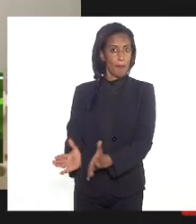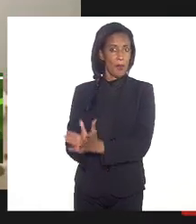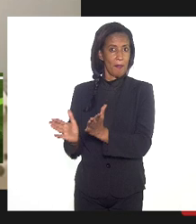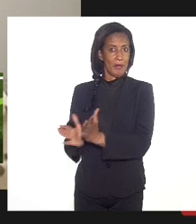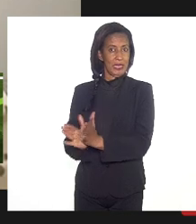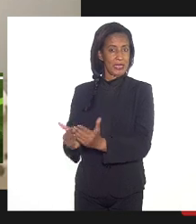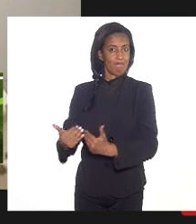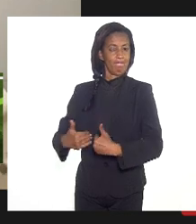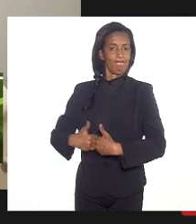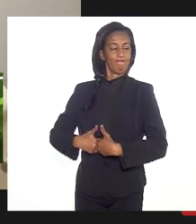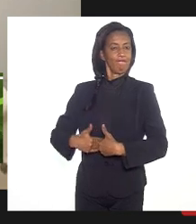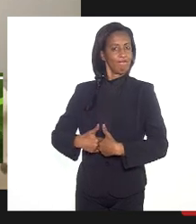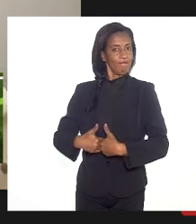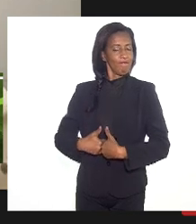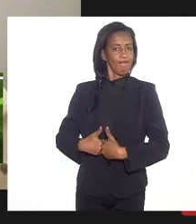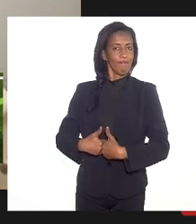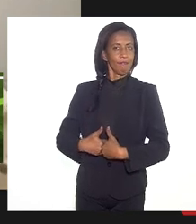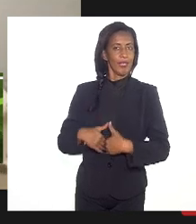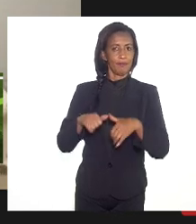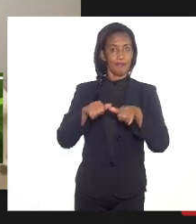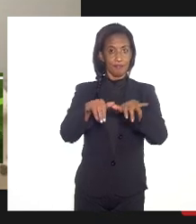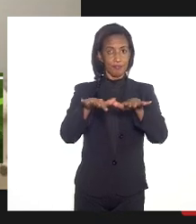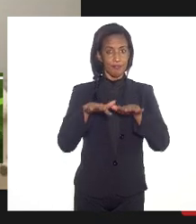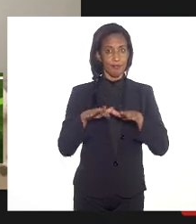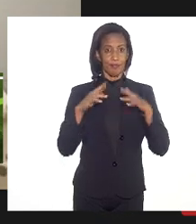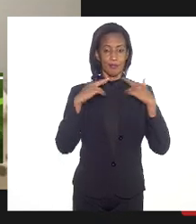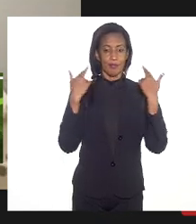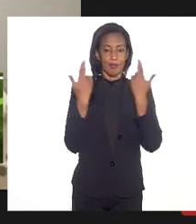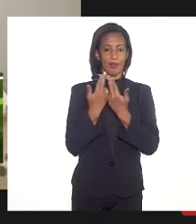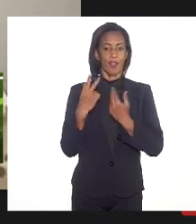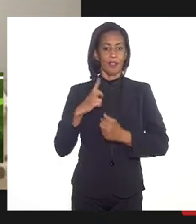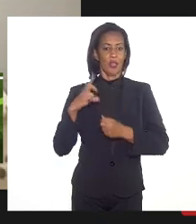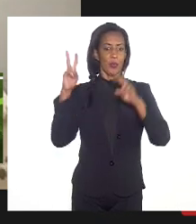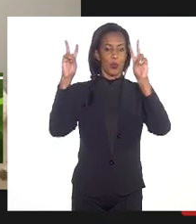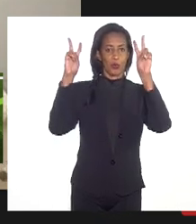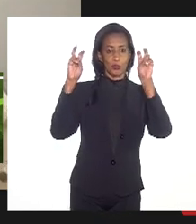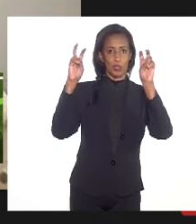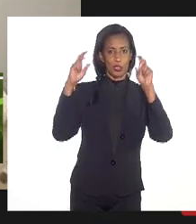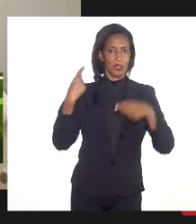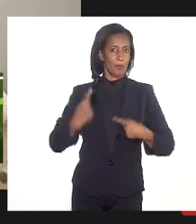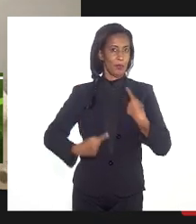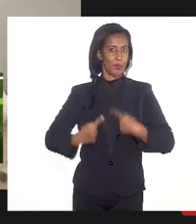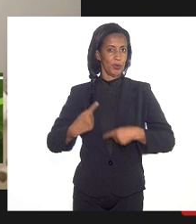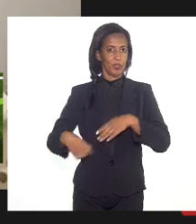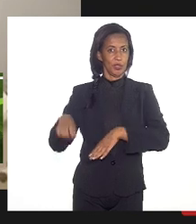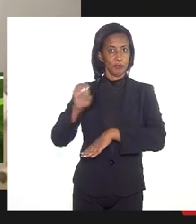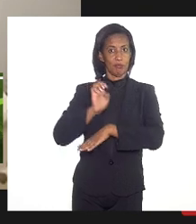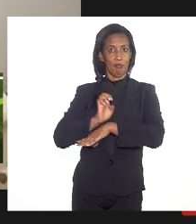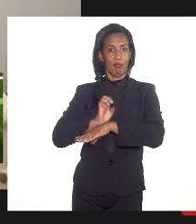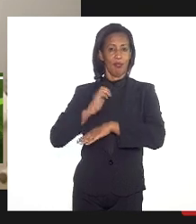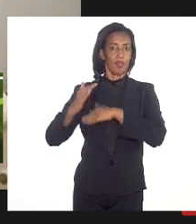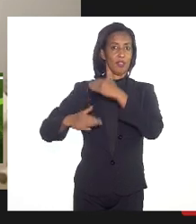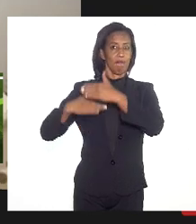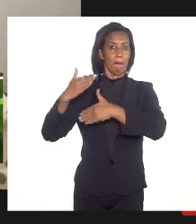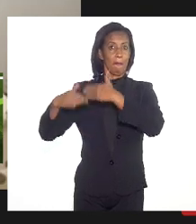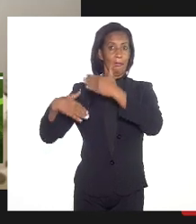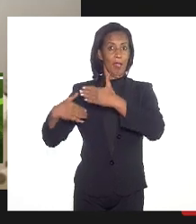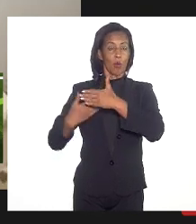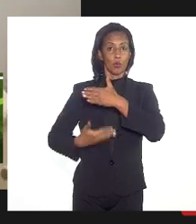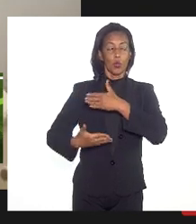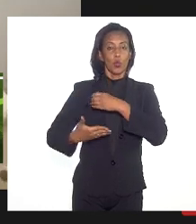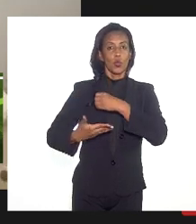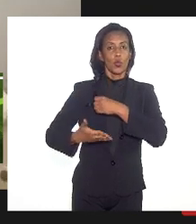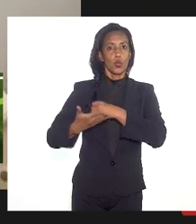Extrema Pobreza. A audiência tem como título hoje a Política Estadual para o Desenvolvimento